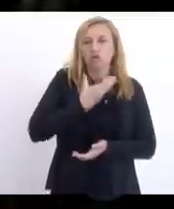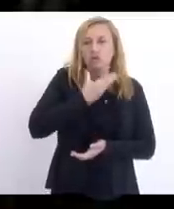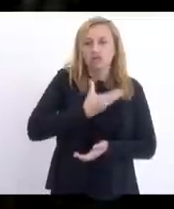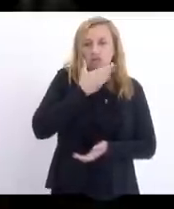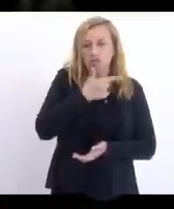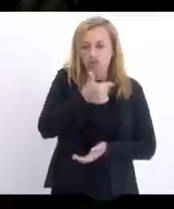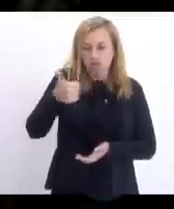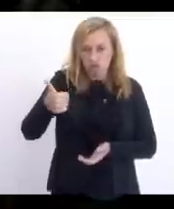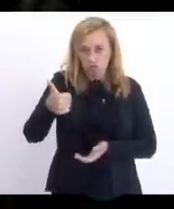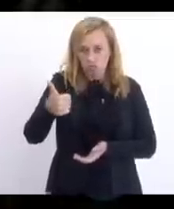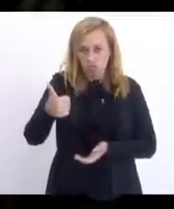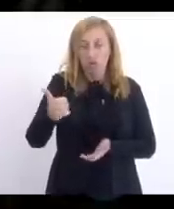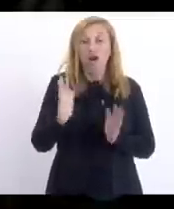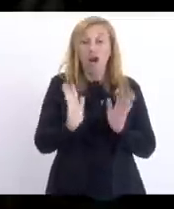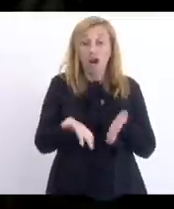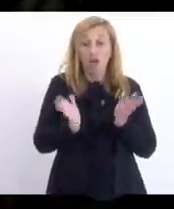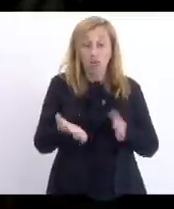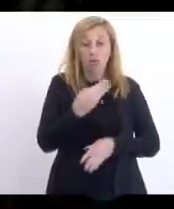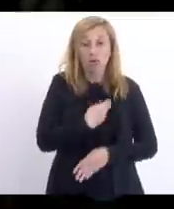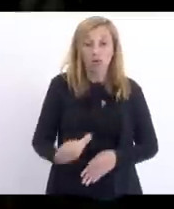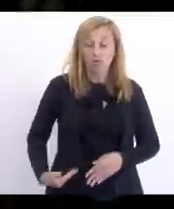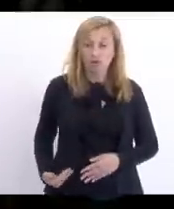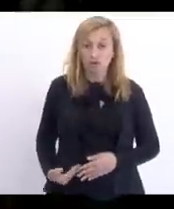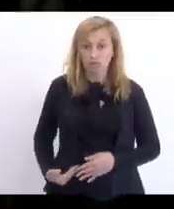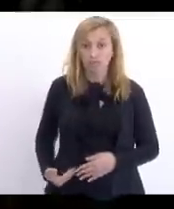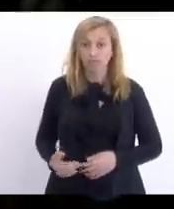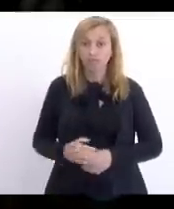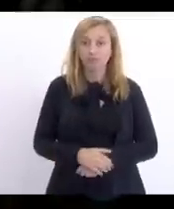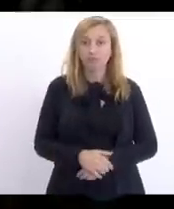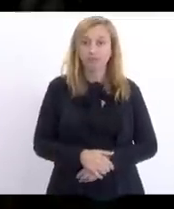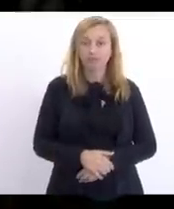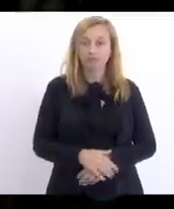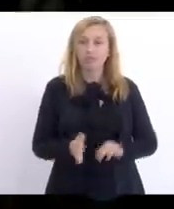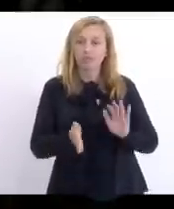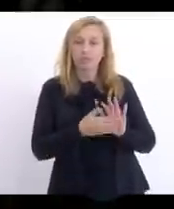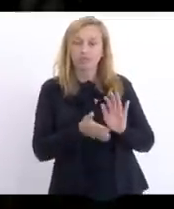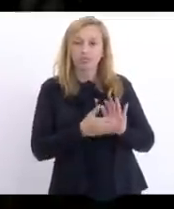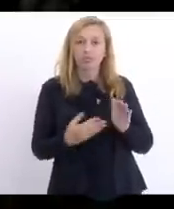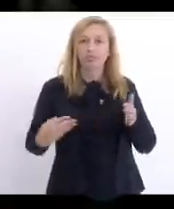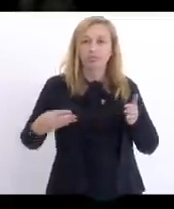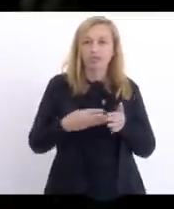31/12/21. Agora o governo vem e propõe até